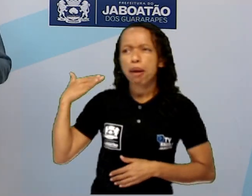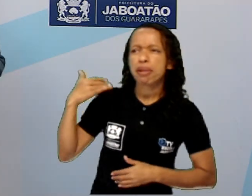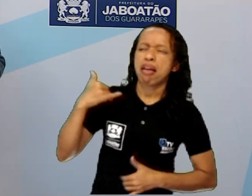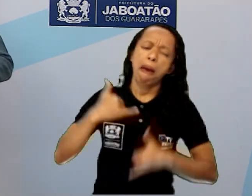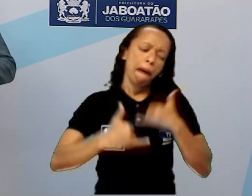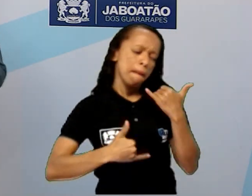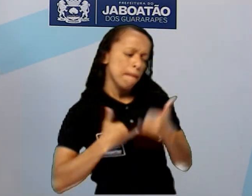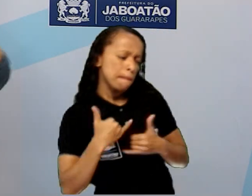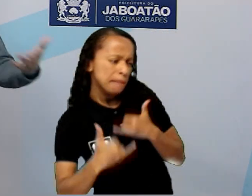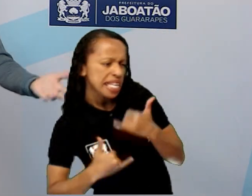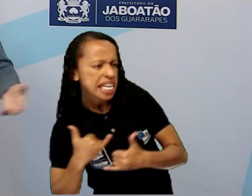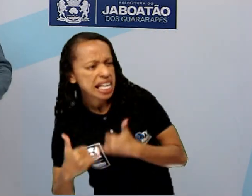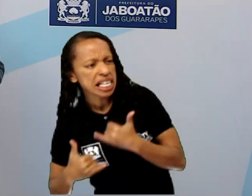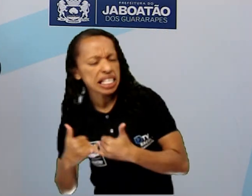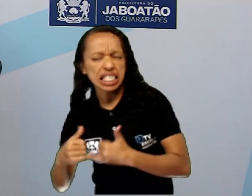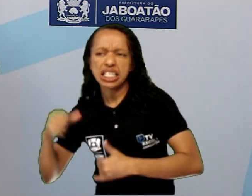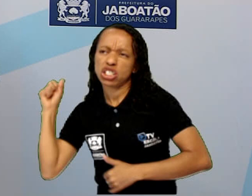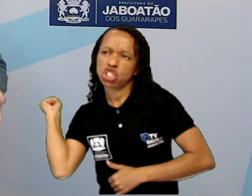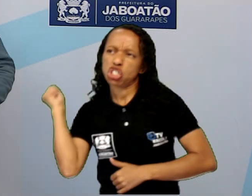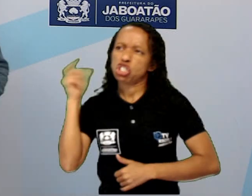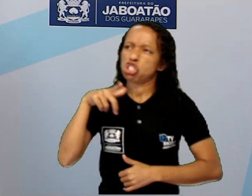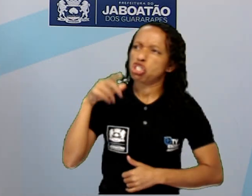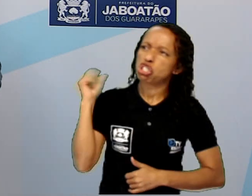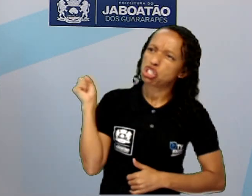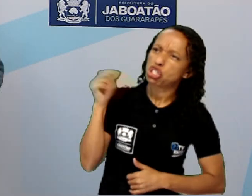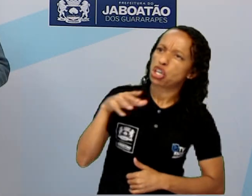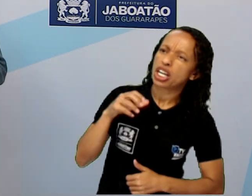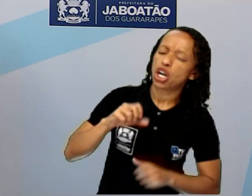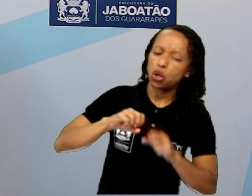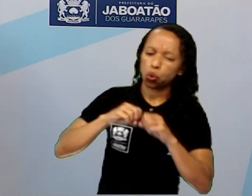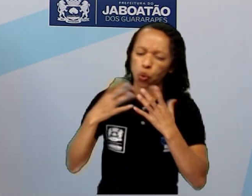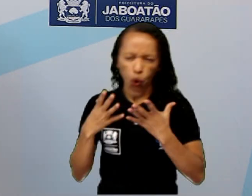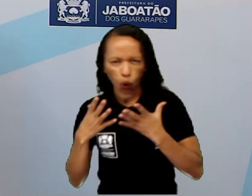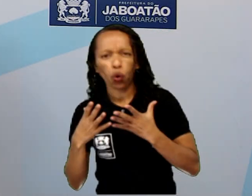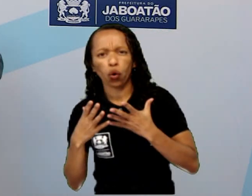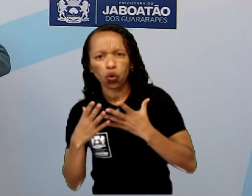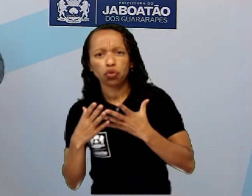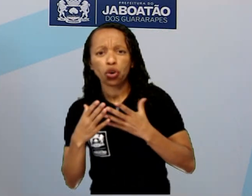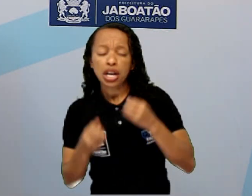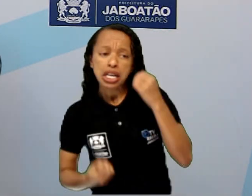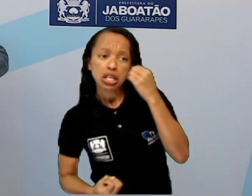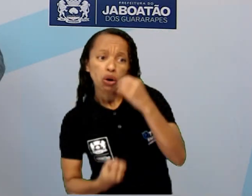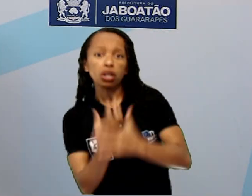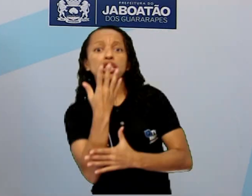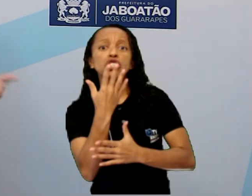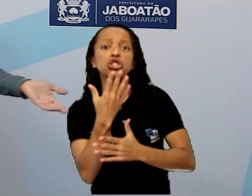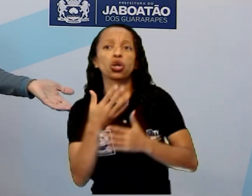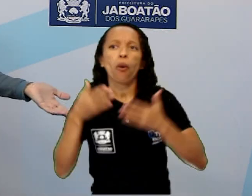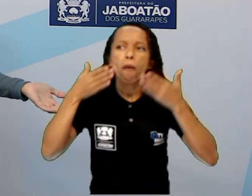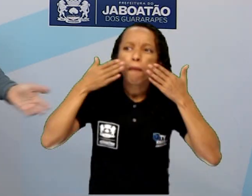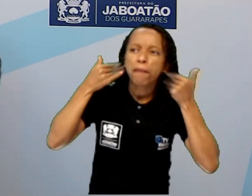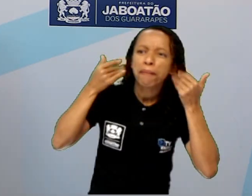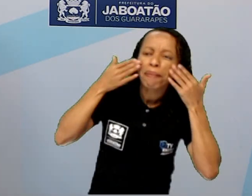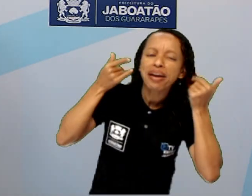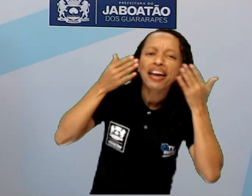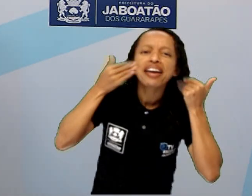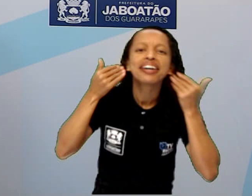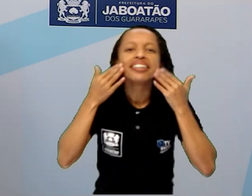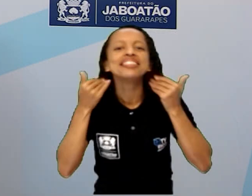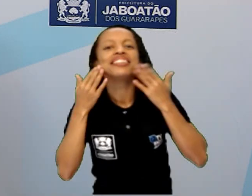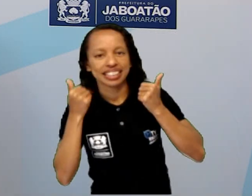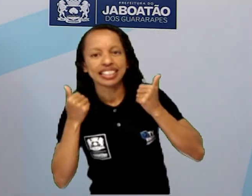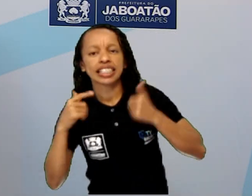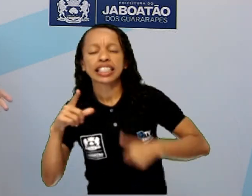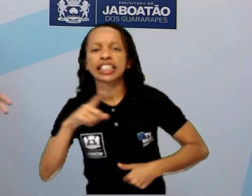vinho, objetos, frutas estragadas e tal. E isso foi dando origem ao famoso mela-mela que a gente tem no nosso